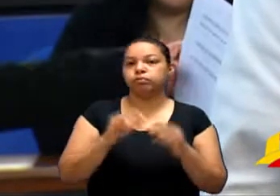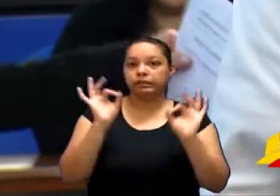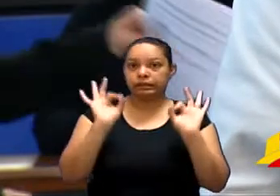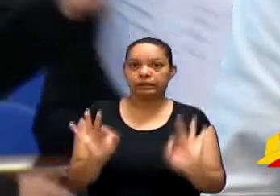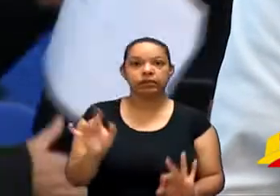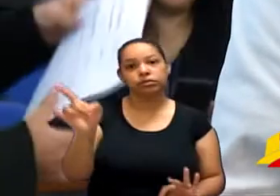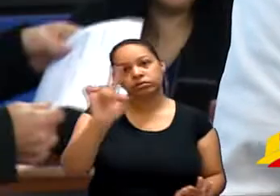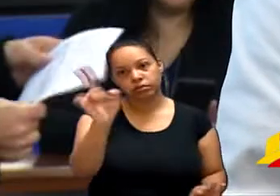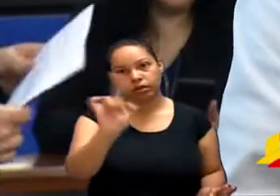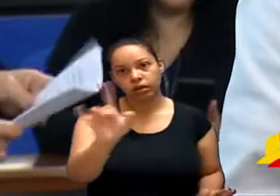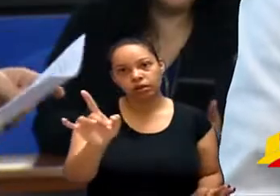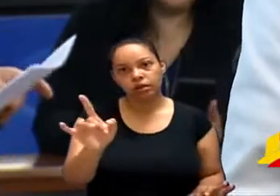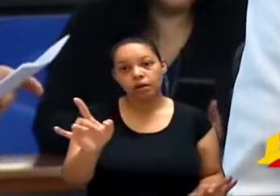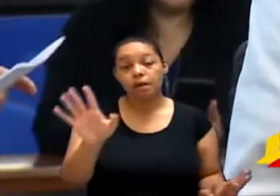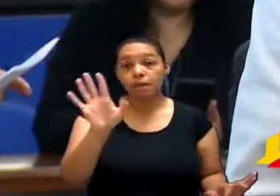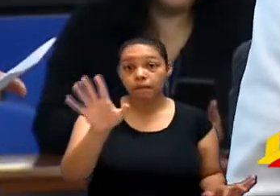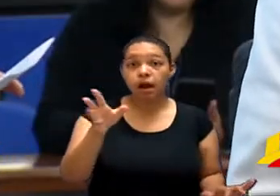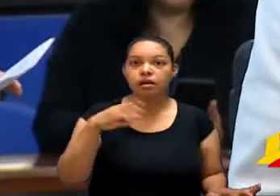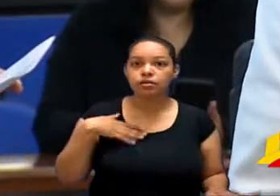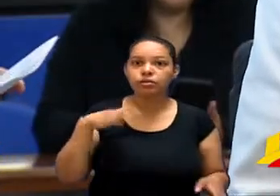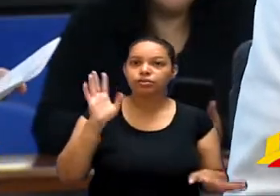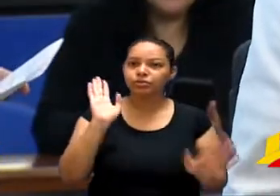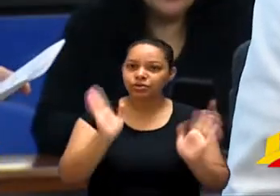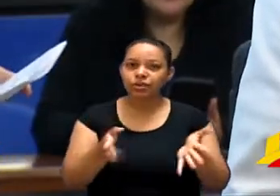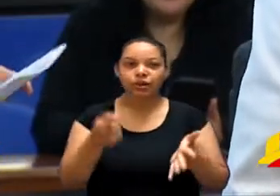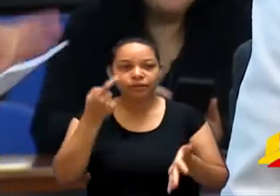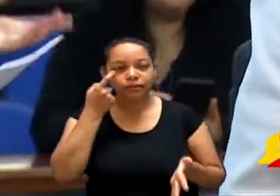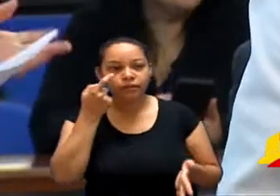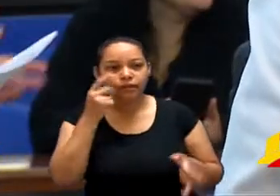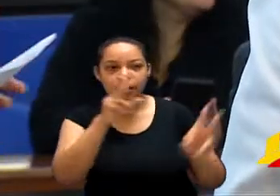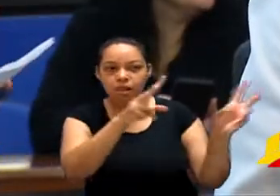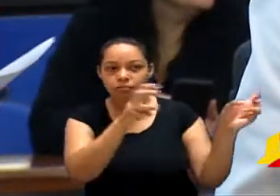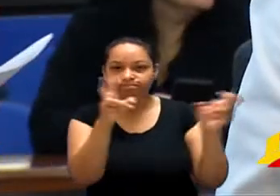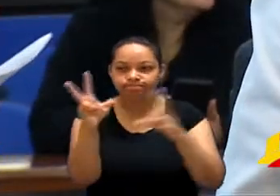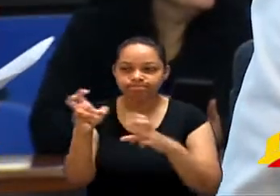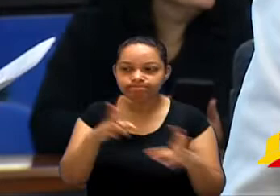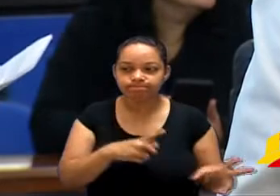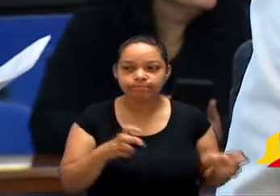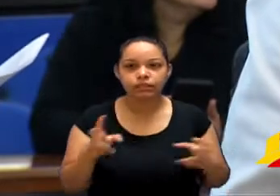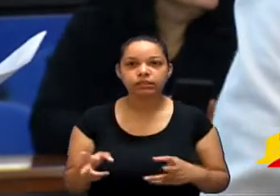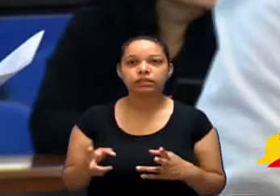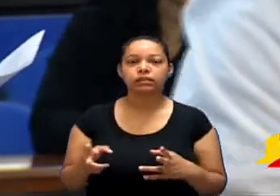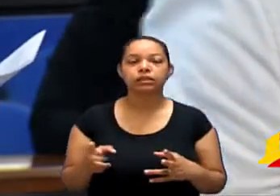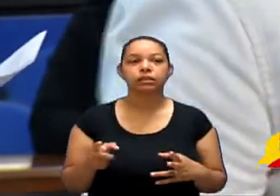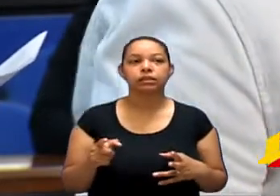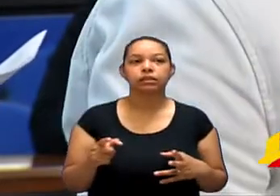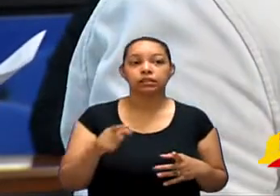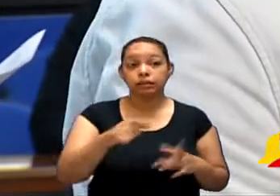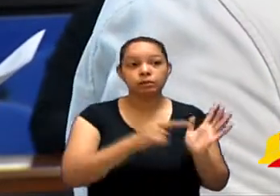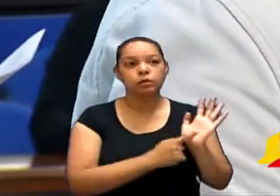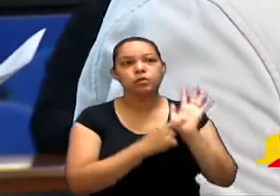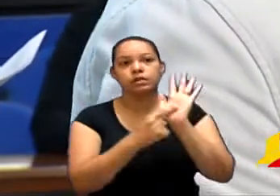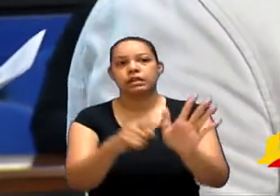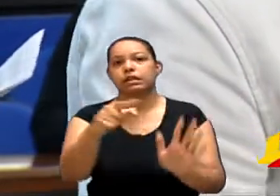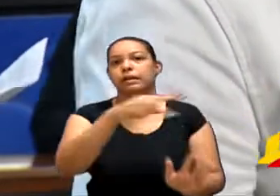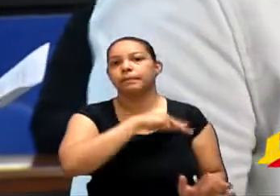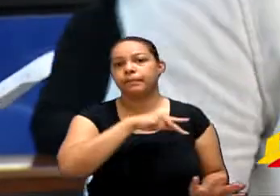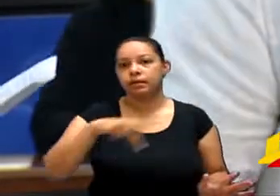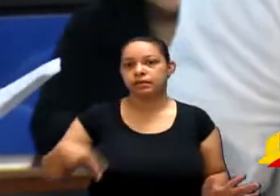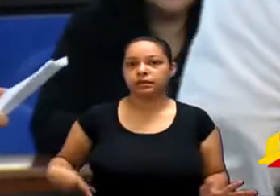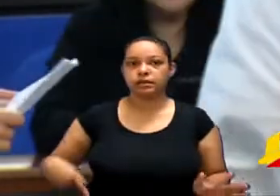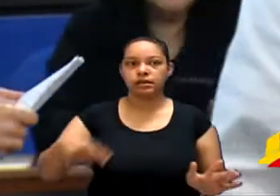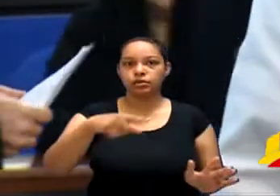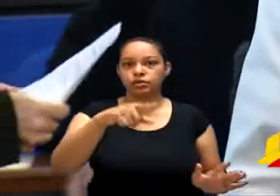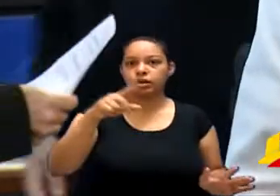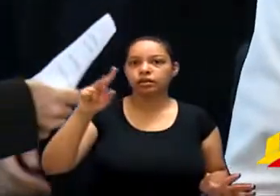objetiva Mas o que eu já observei e já mostrei para a presidência da